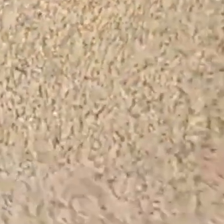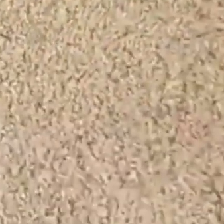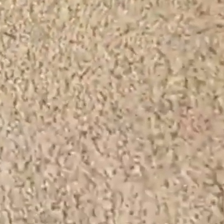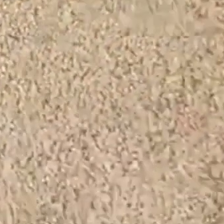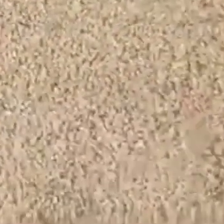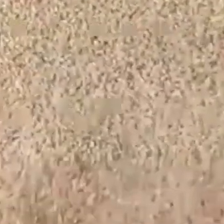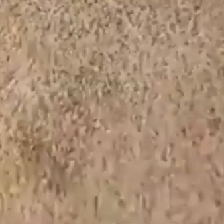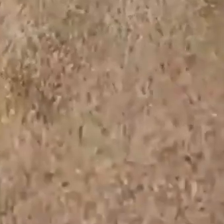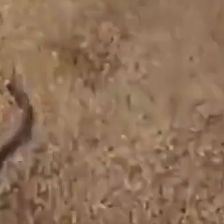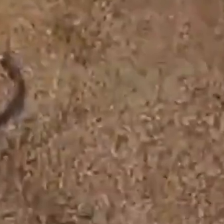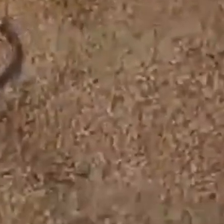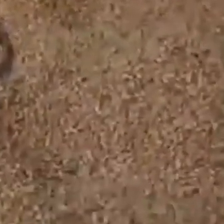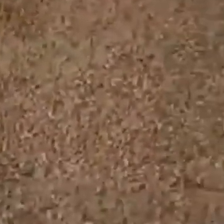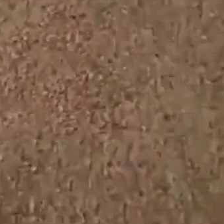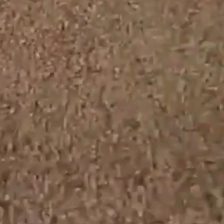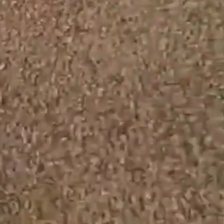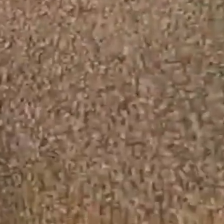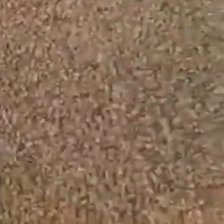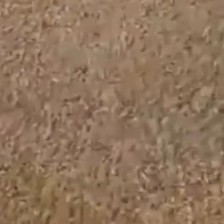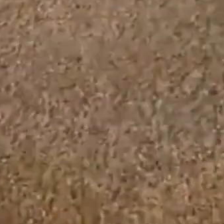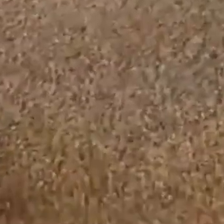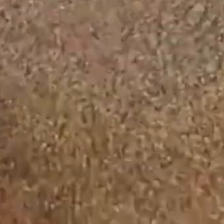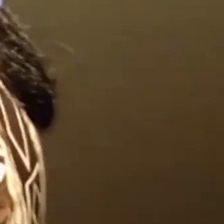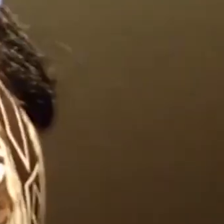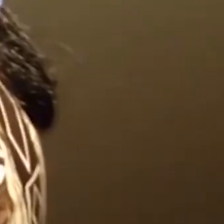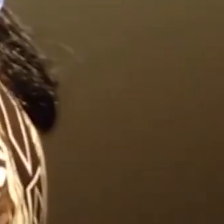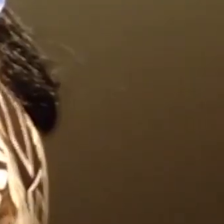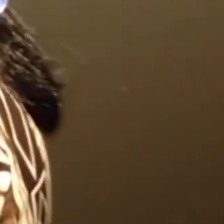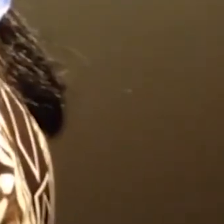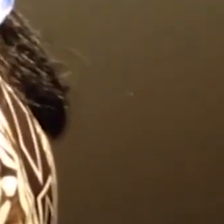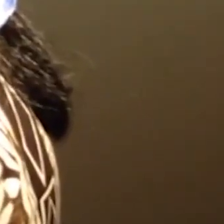pontifício ao meio-dia de Roma, com peregrinos na Praça de São Pedro.